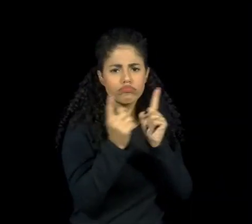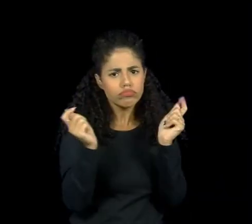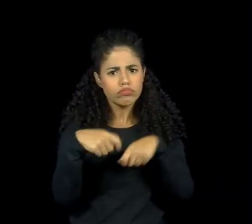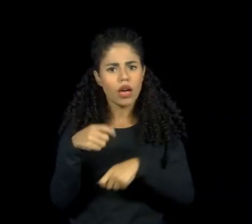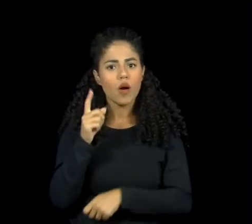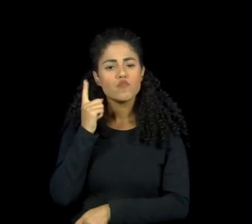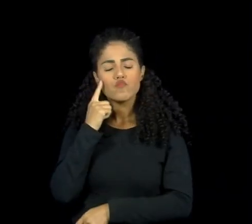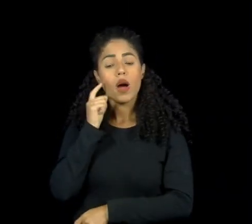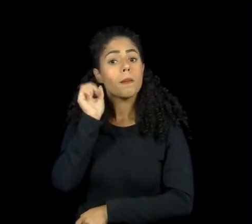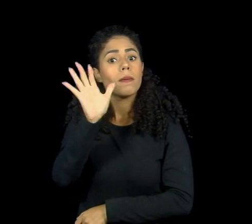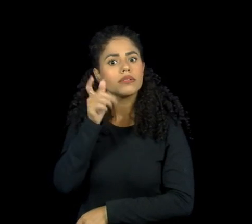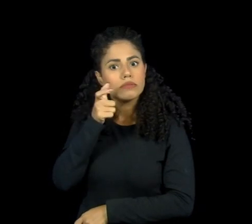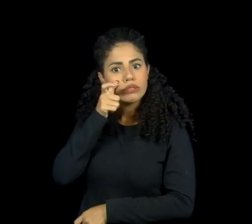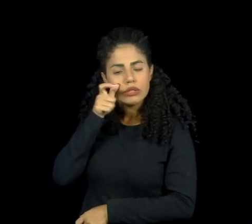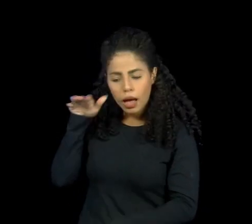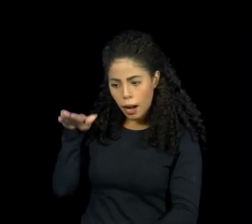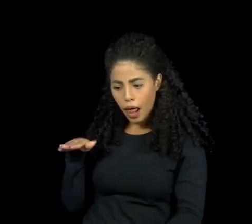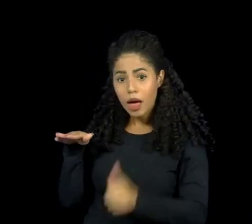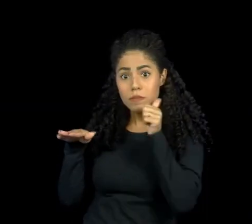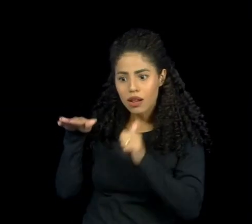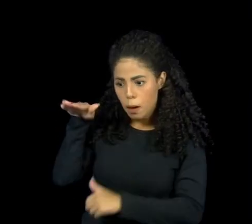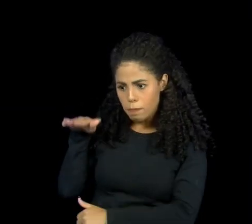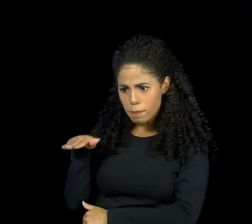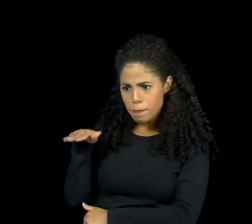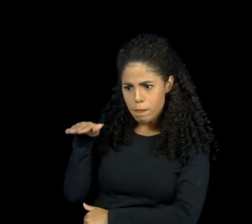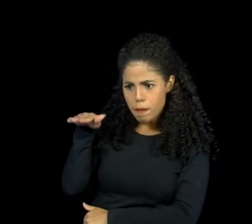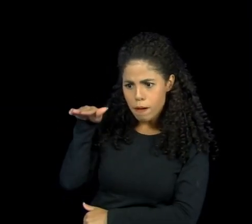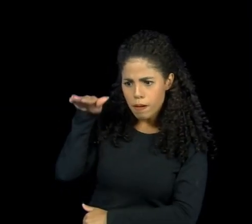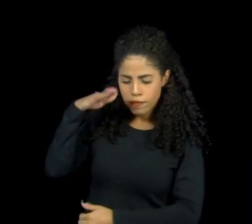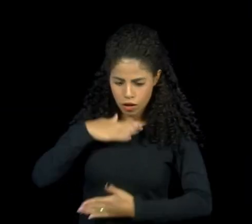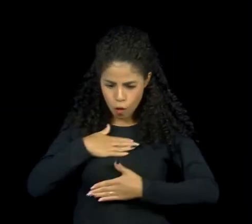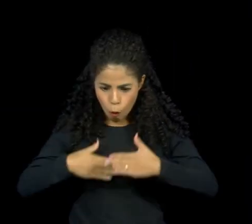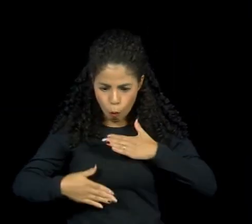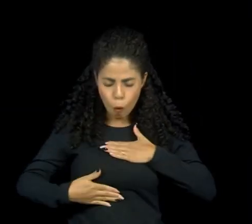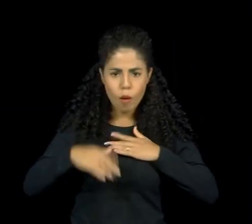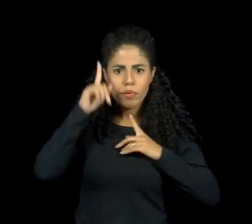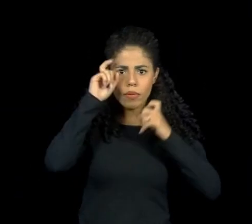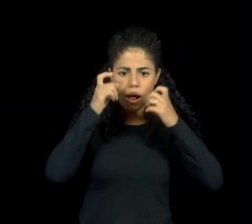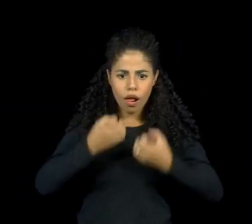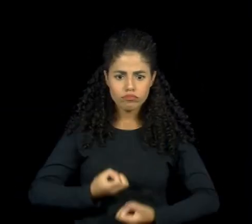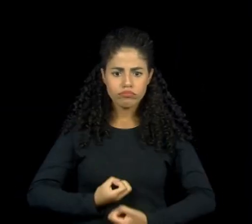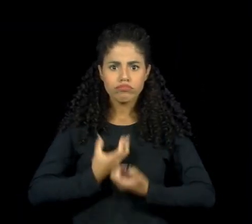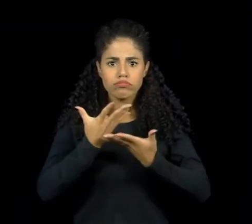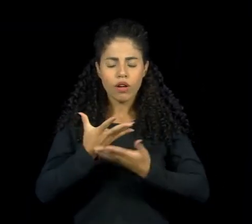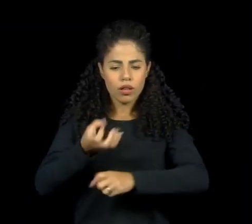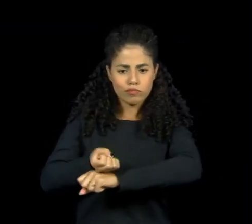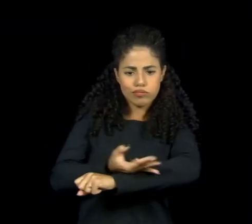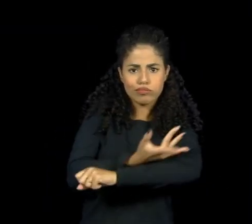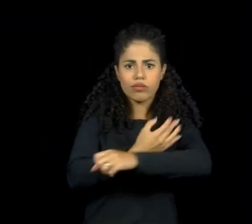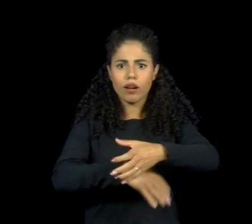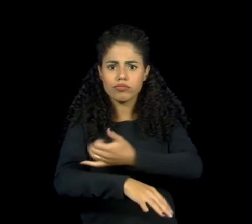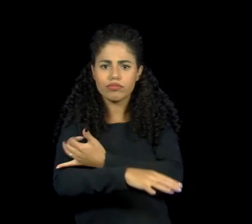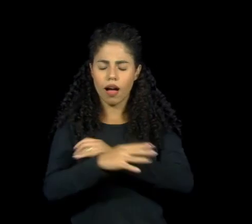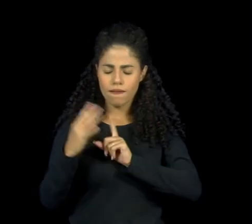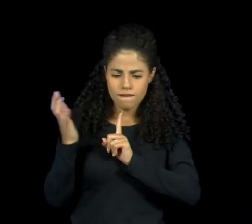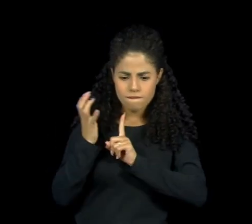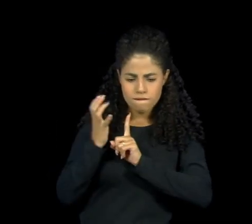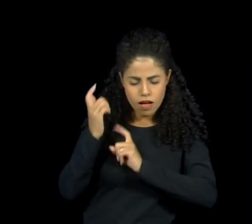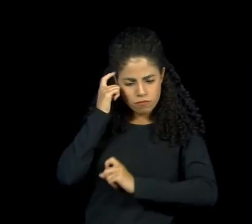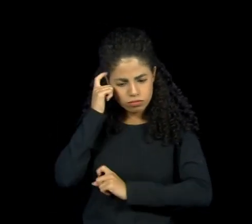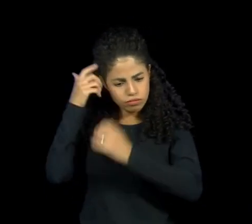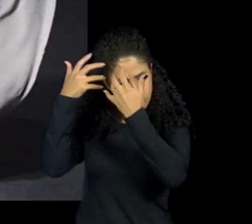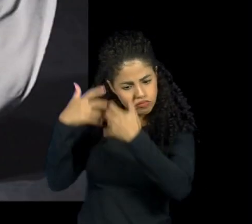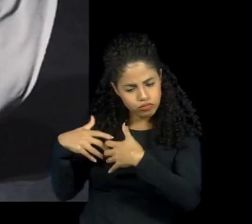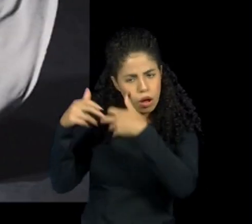O interesse da menina pela capacidade do corpo expressar sentimentos foi a inspiração que a levou, na